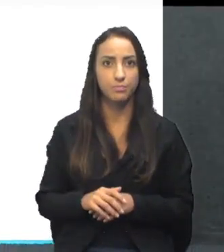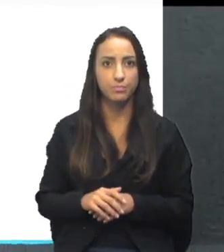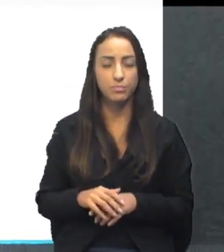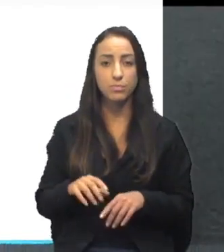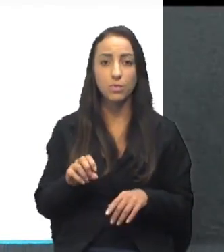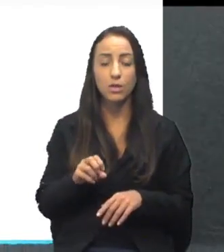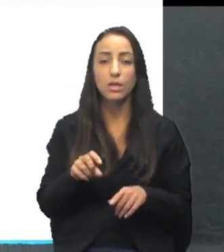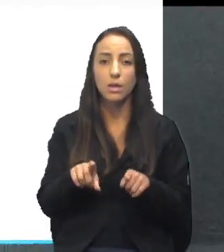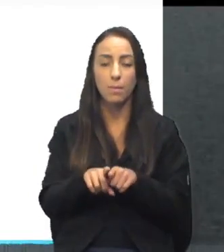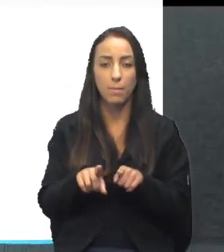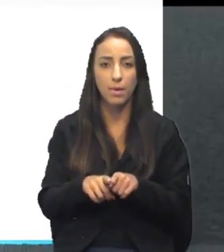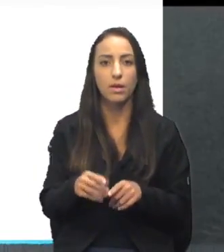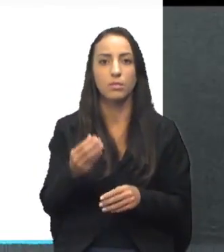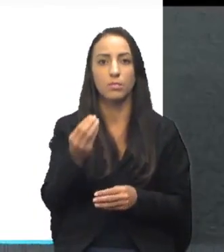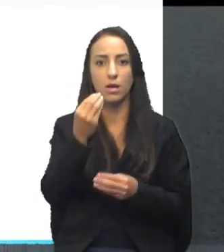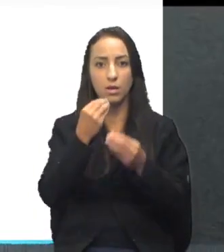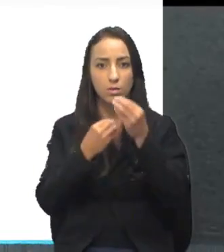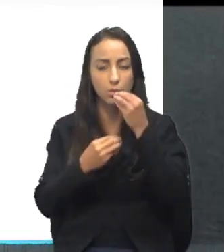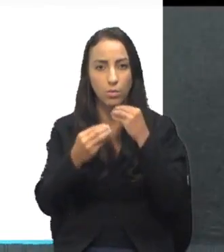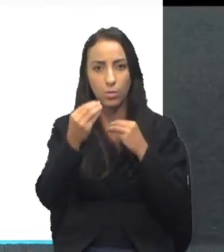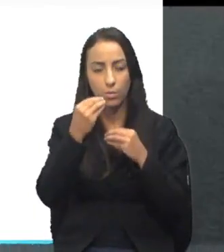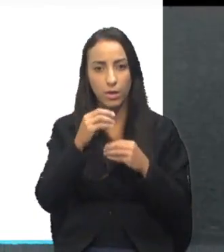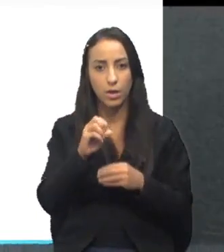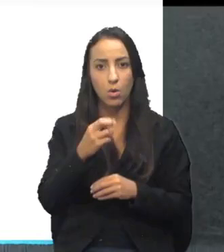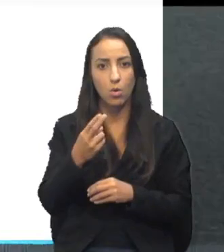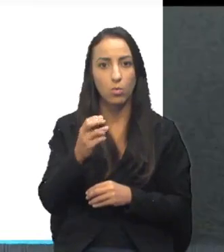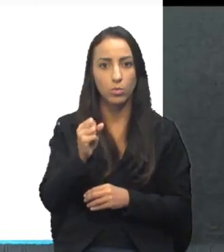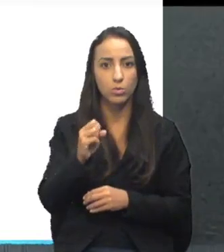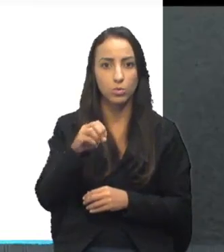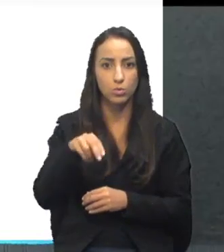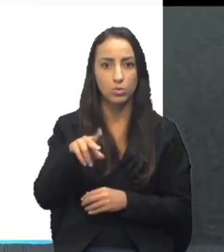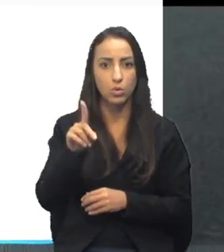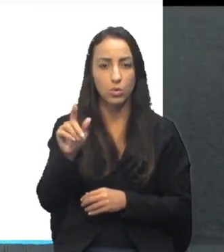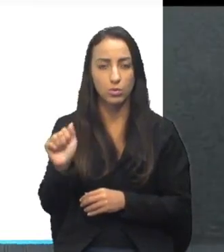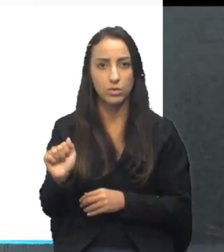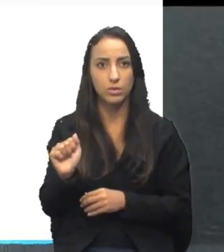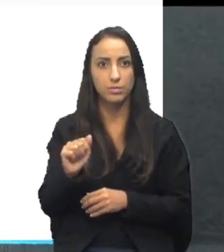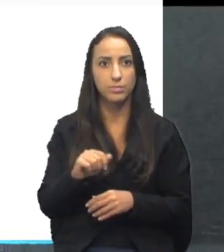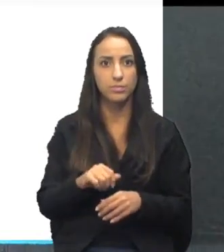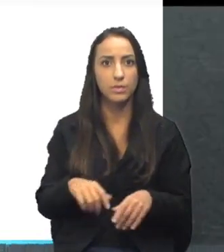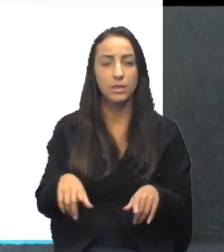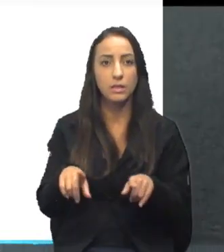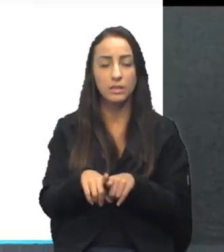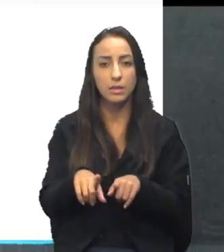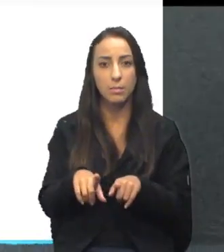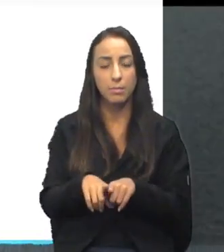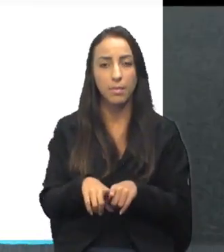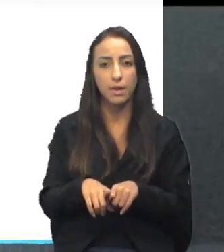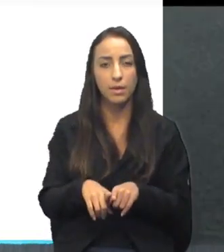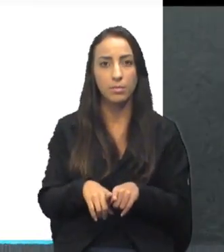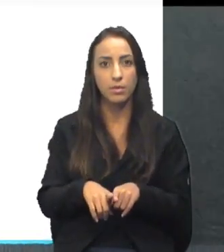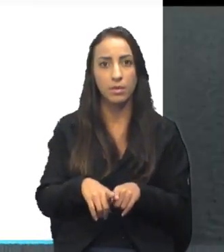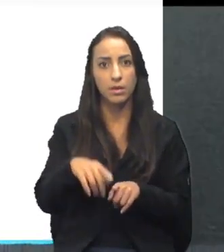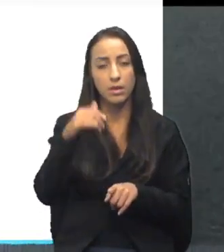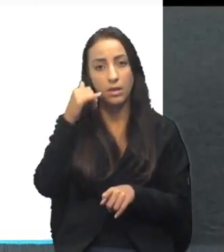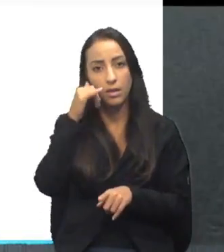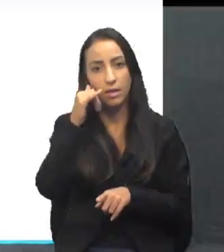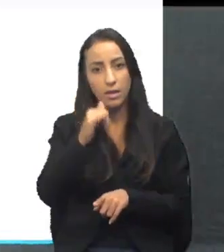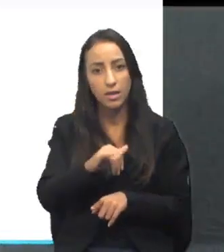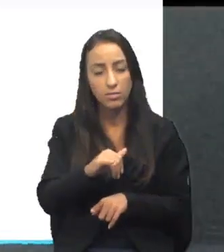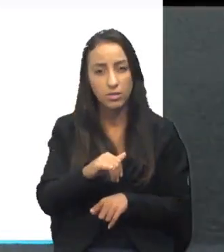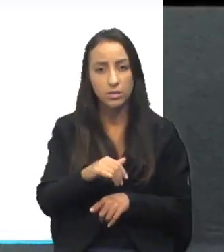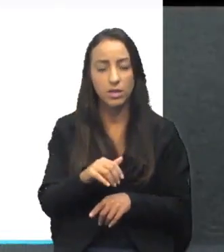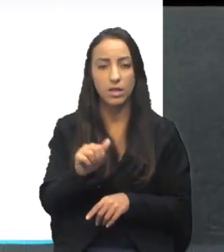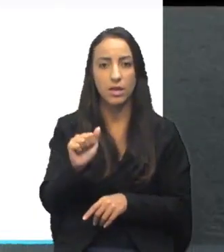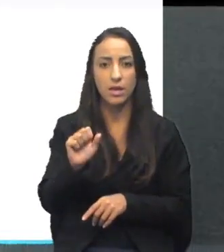Para a realização de alimentação oral ou via sonda e como uma medida de prevenção de aspiração